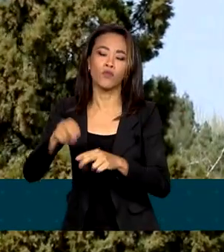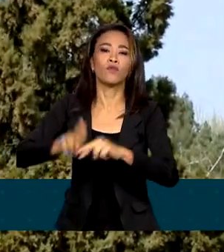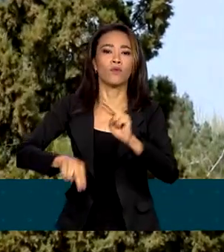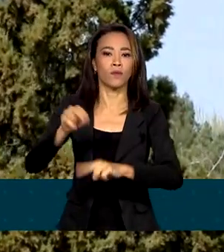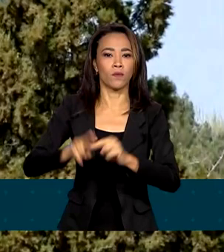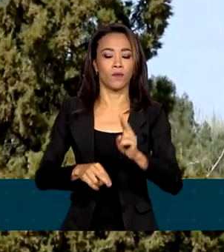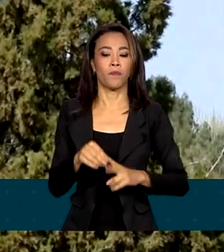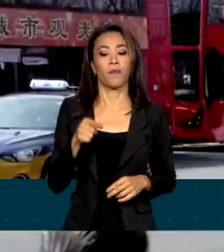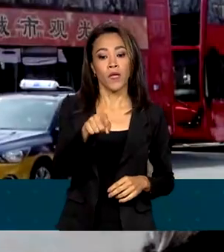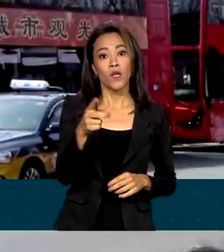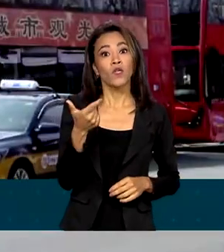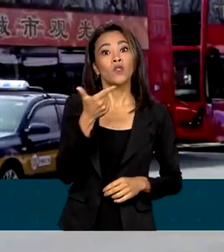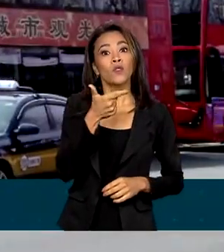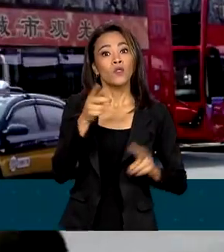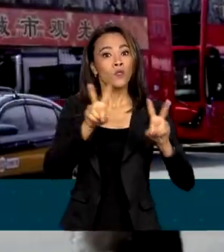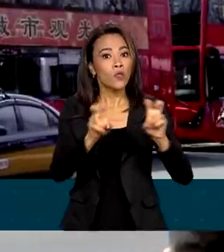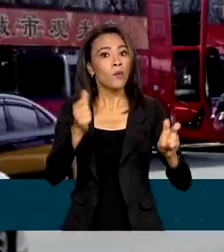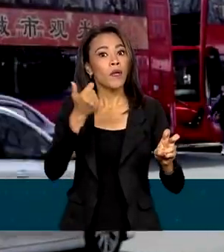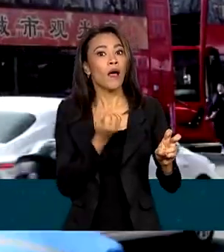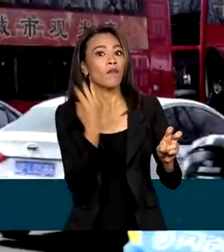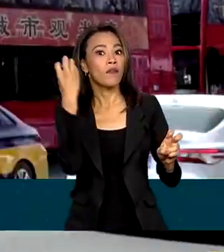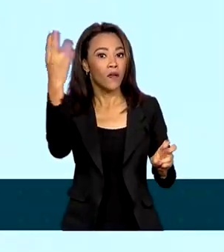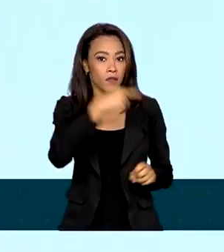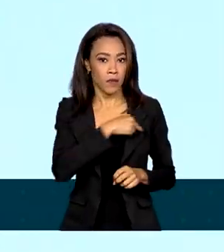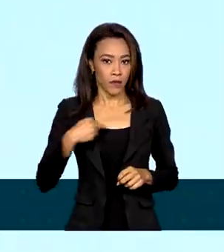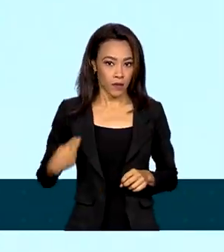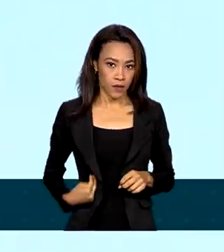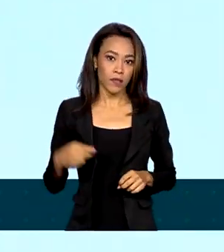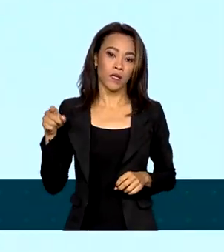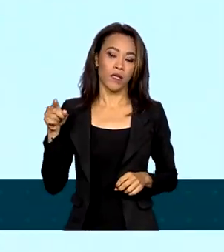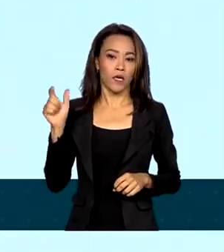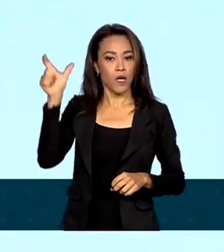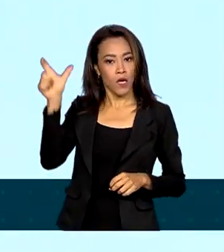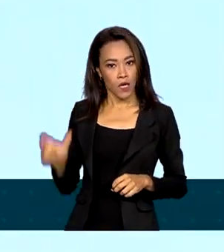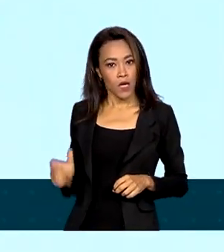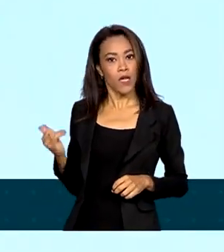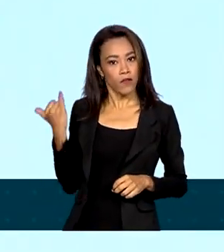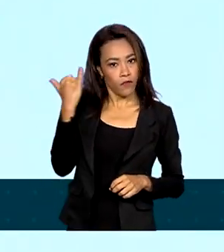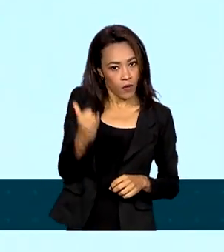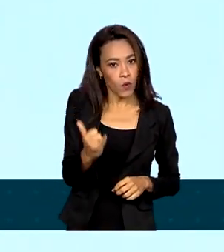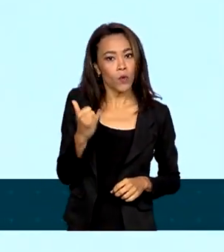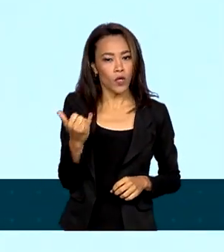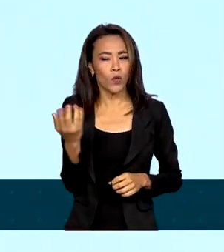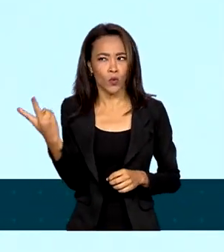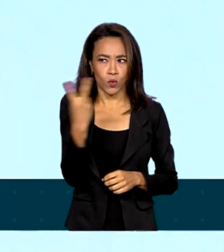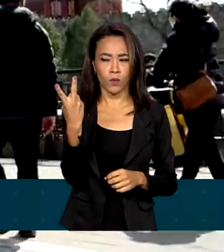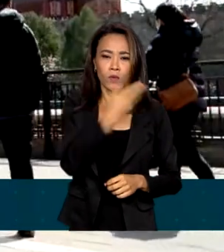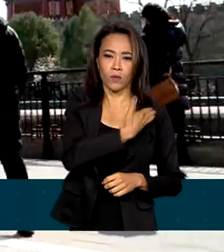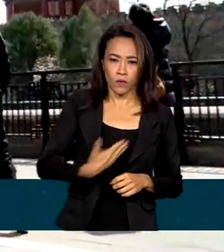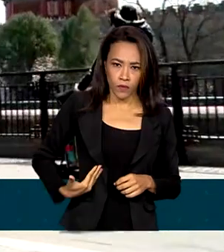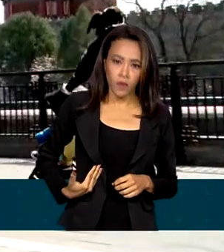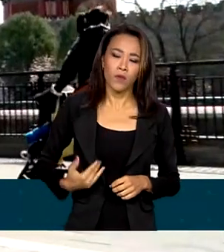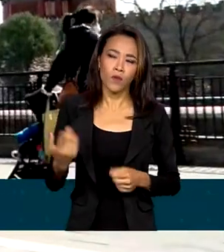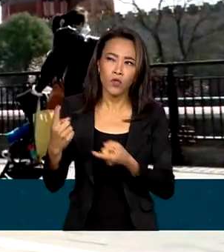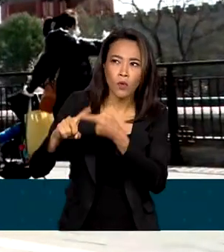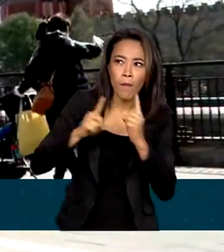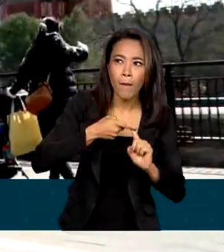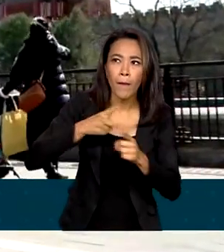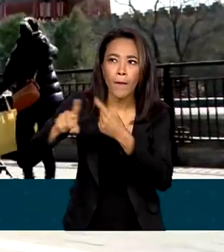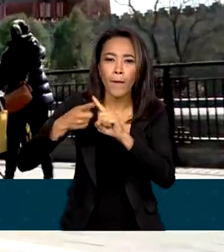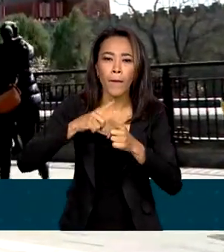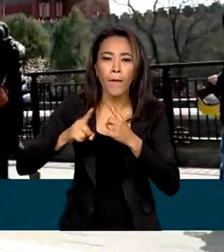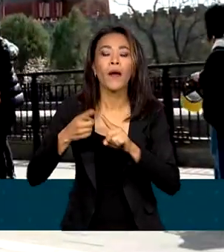data para a viagem à China, Padilha afirmou que os dois governos continuam em tratativas e que o presidente vai retomar a